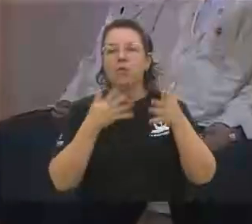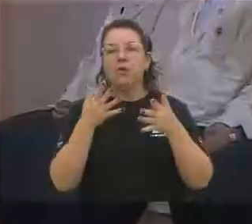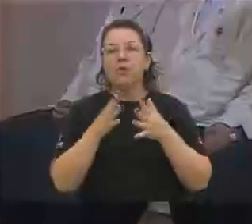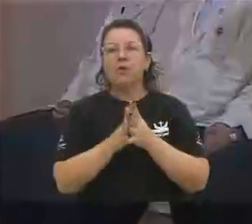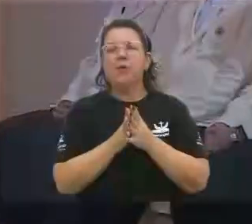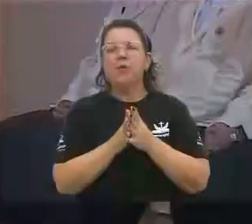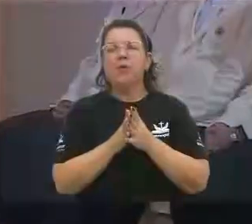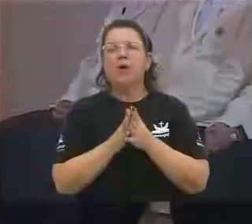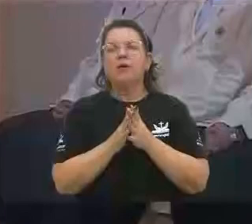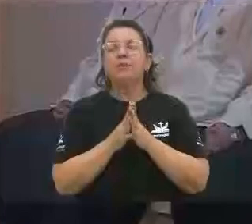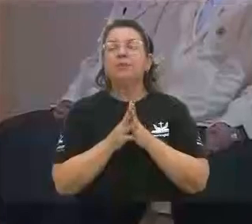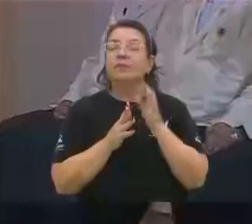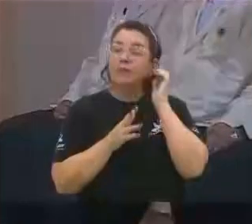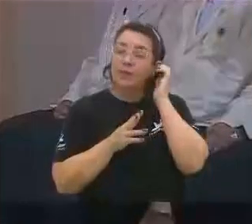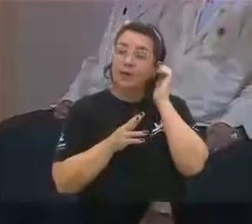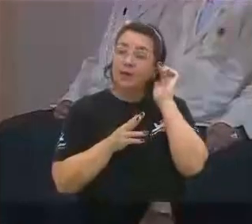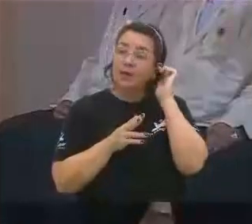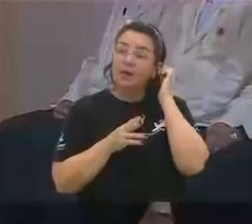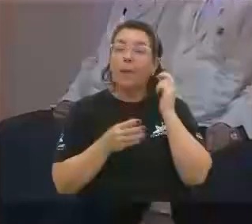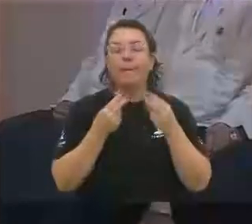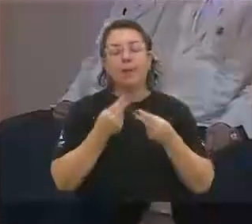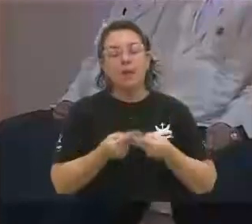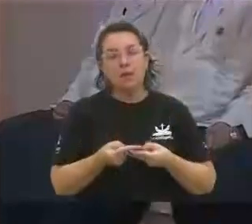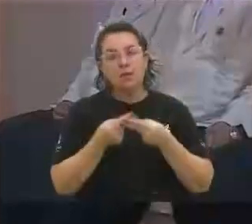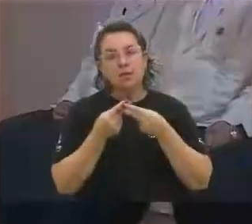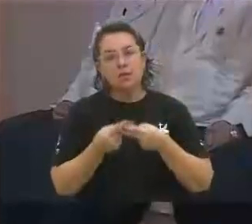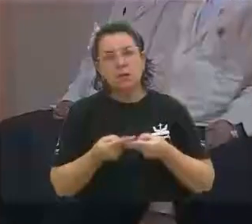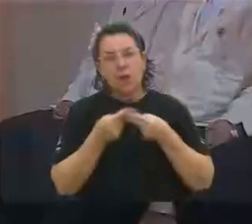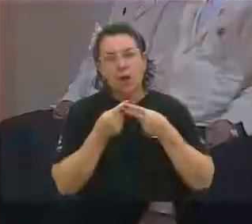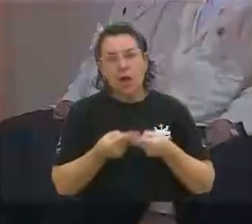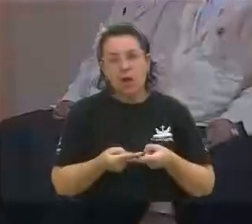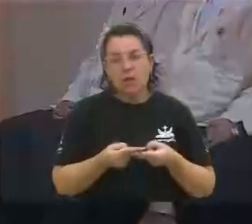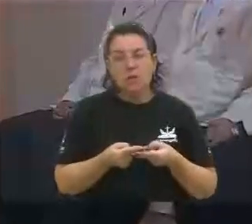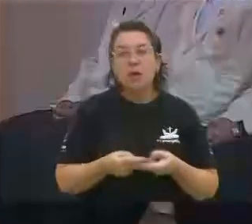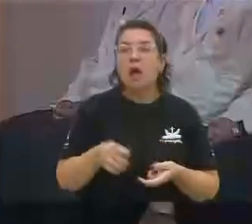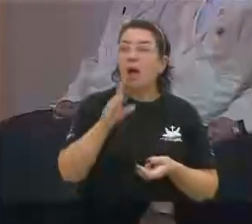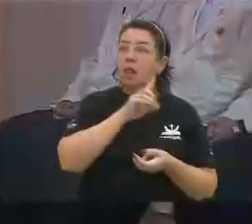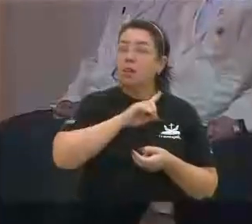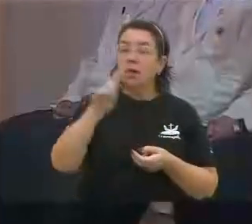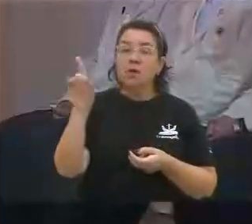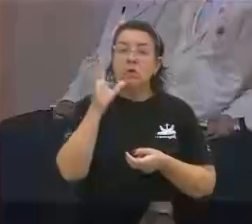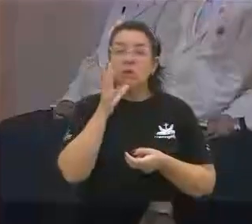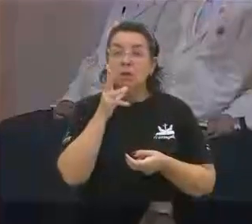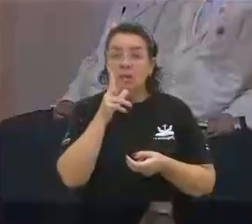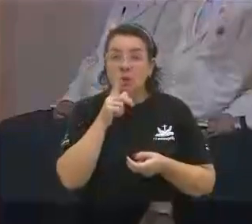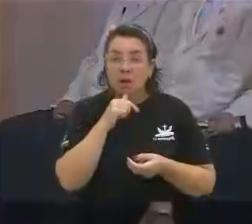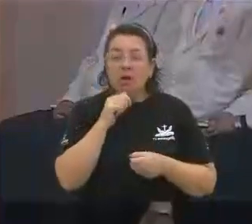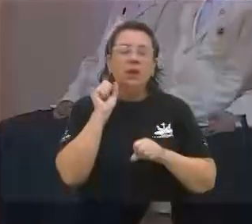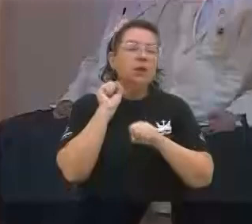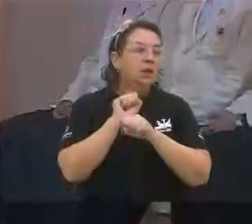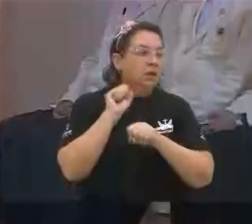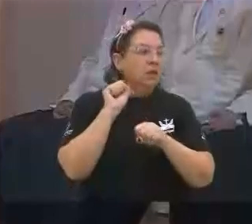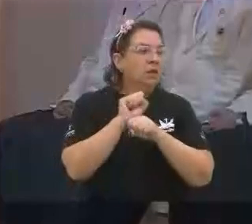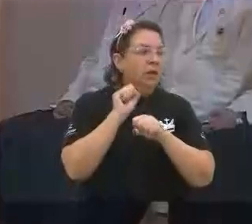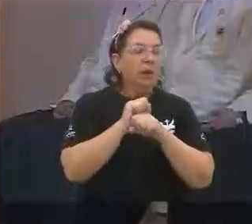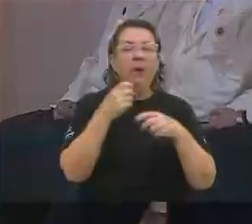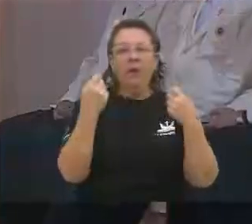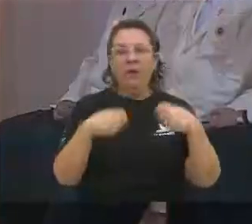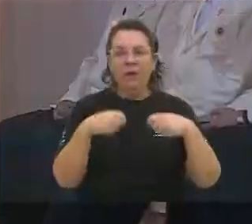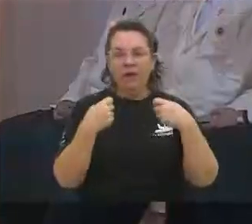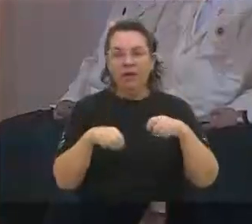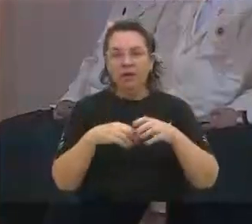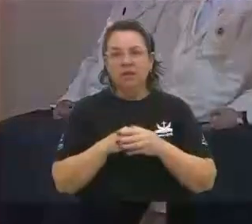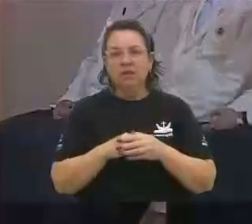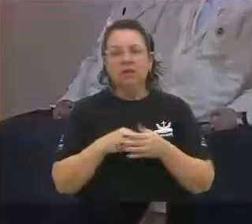a primeira leitura ter paciência se Deus demorar esperar se não me falha